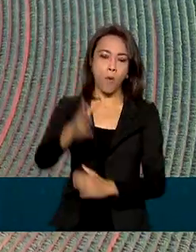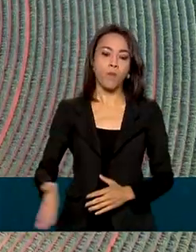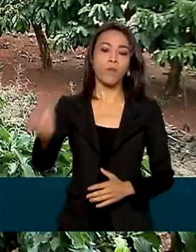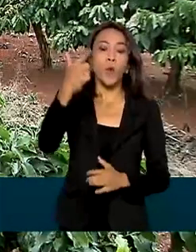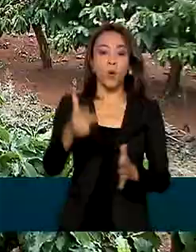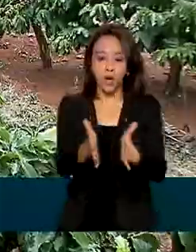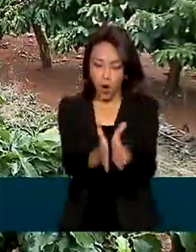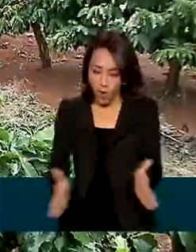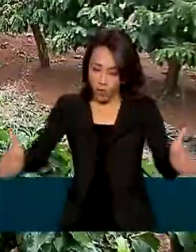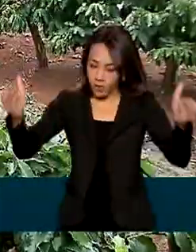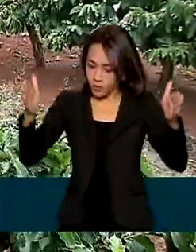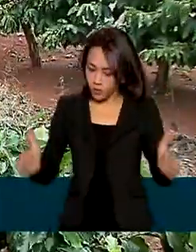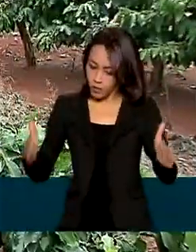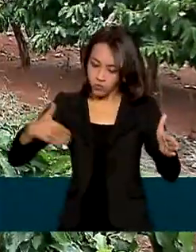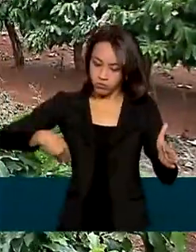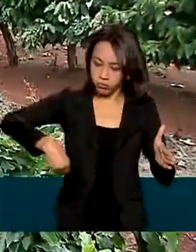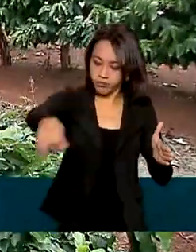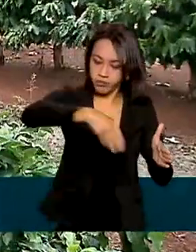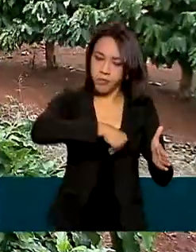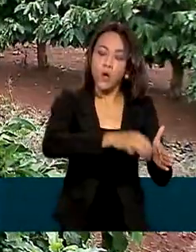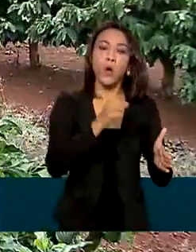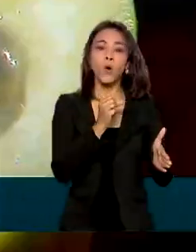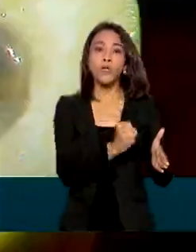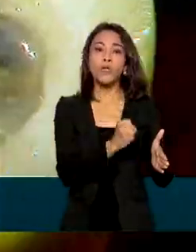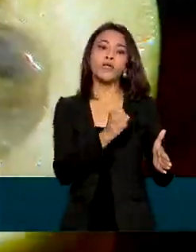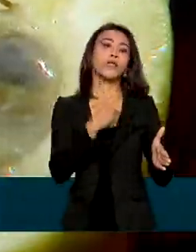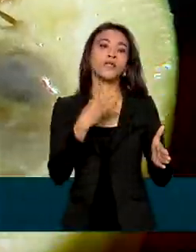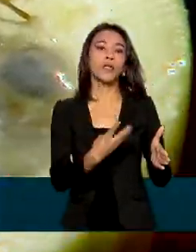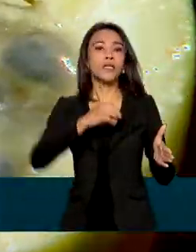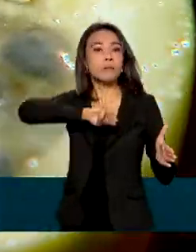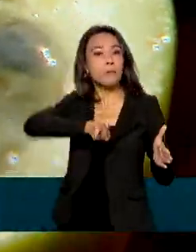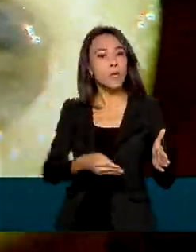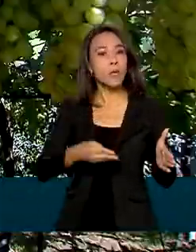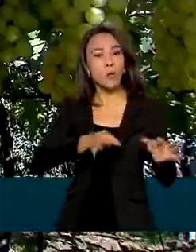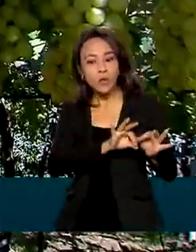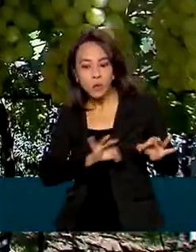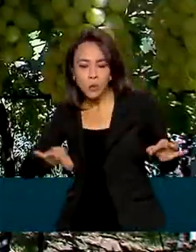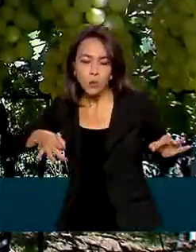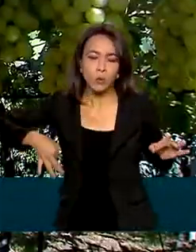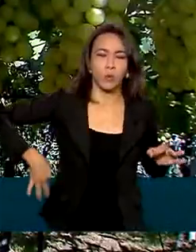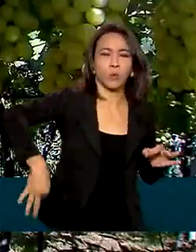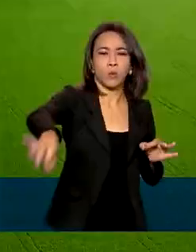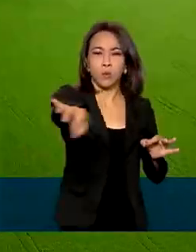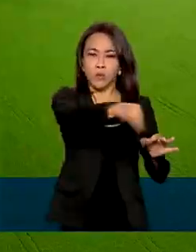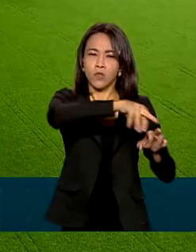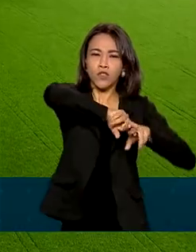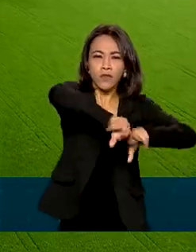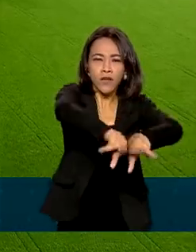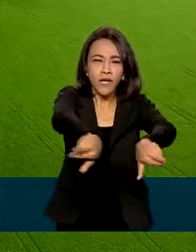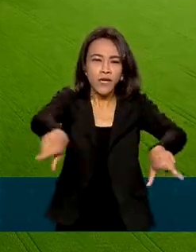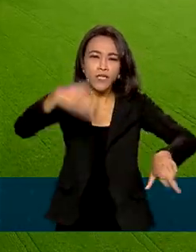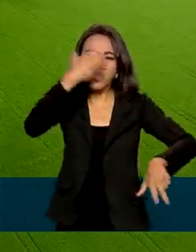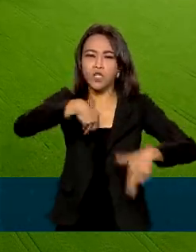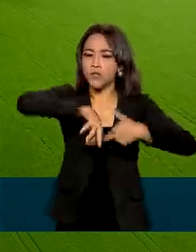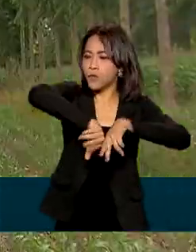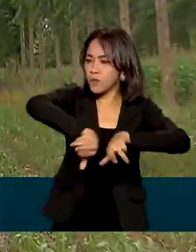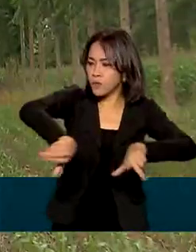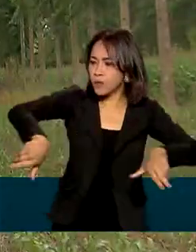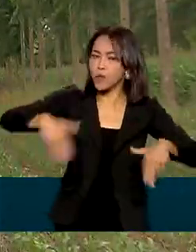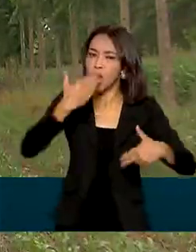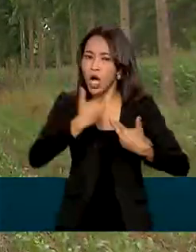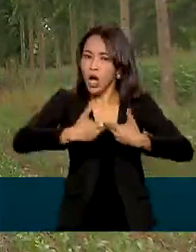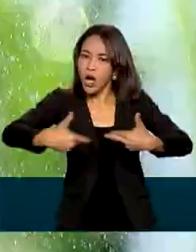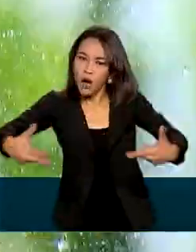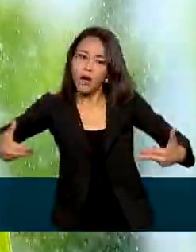a área plantada por mais de 83 milhões de hectares dedicados a diferentes culturas O que representa um crescimento